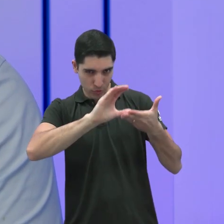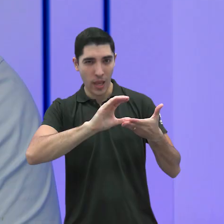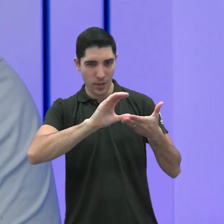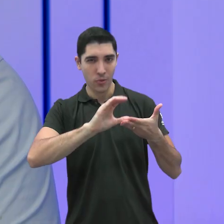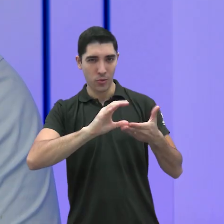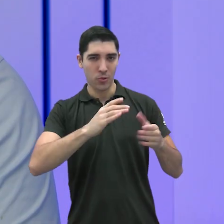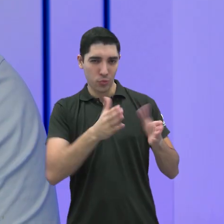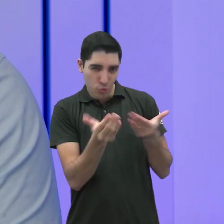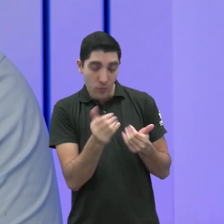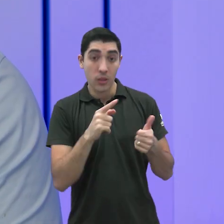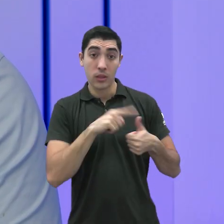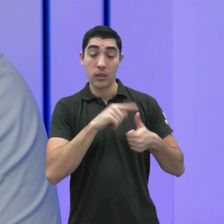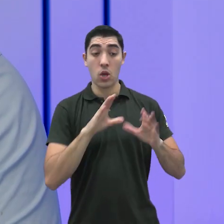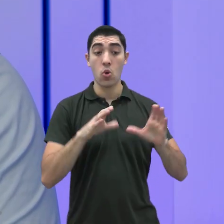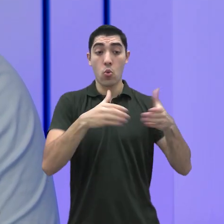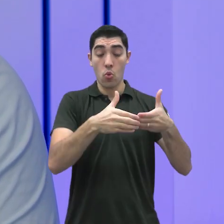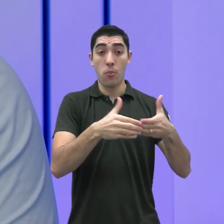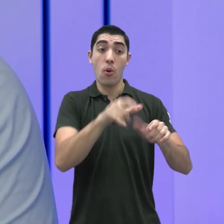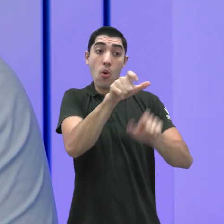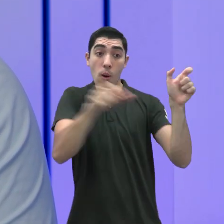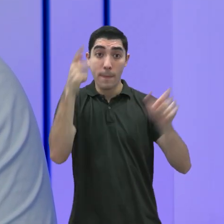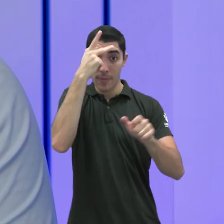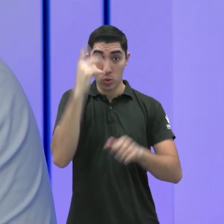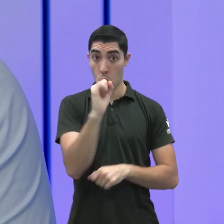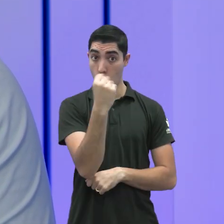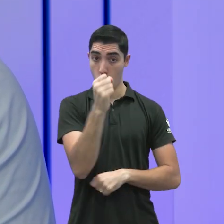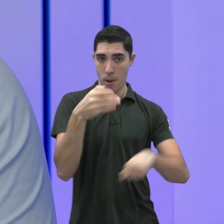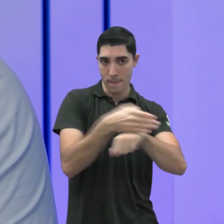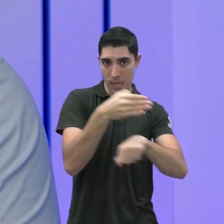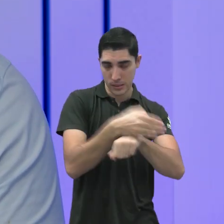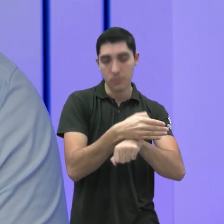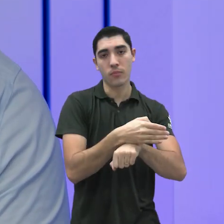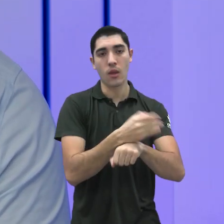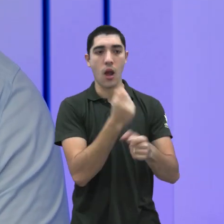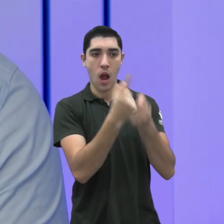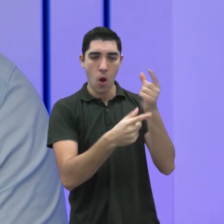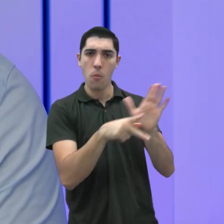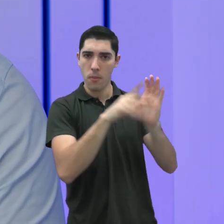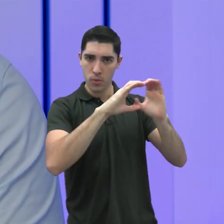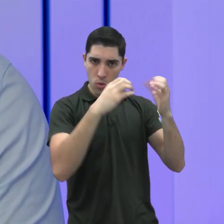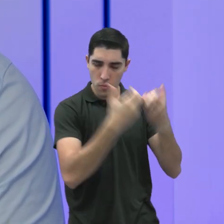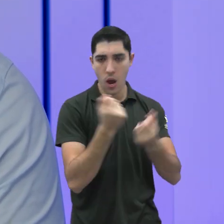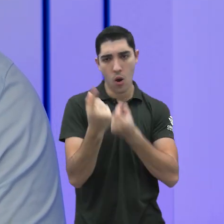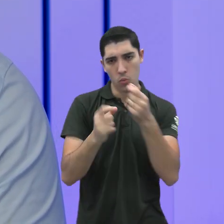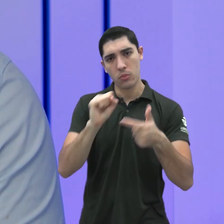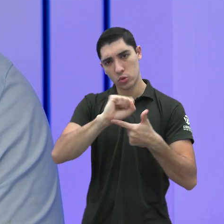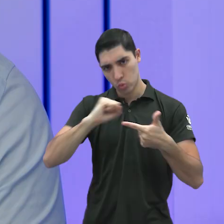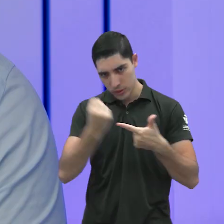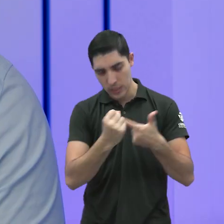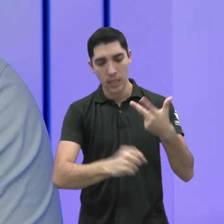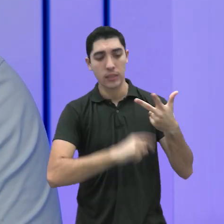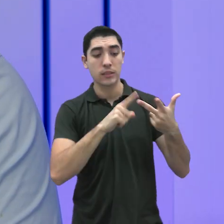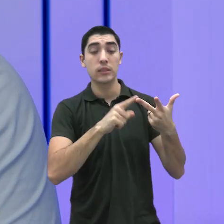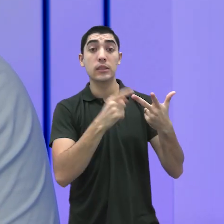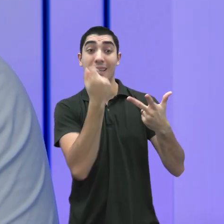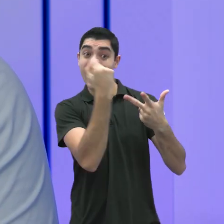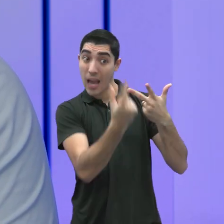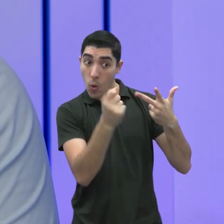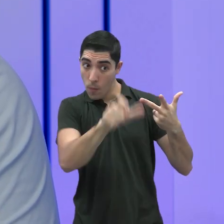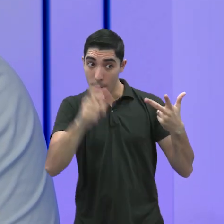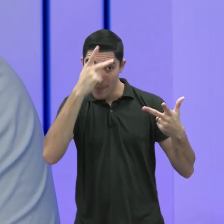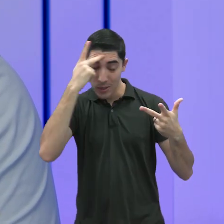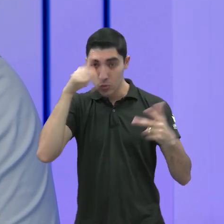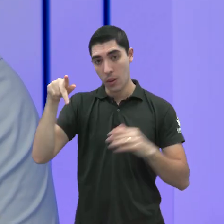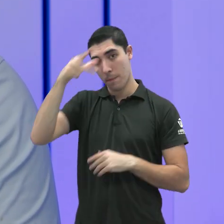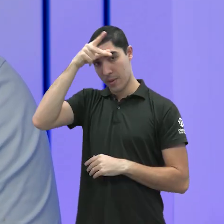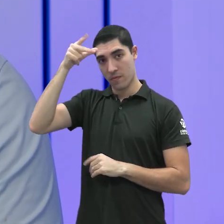membros da comunidade, e membros da sociedade civil organizada e membros da prefeitura, que são indicações do poder público. O